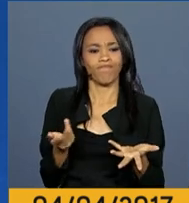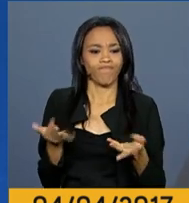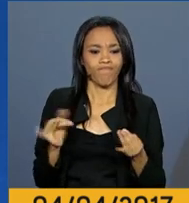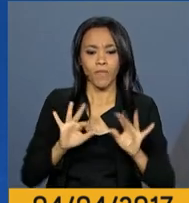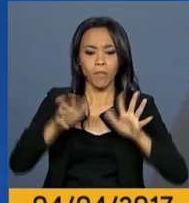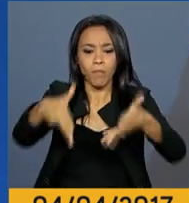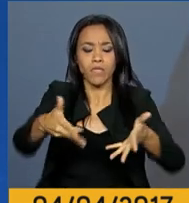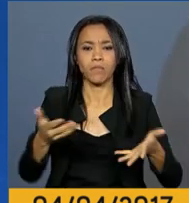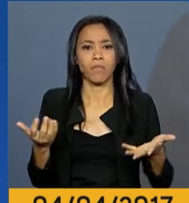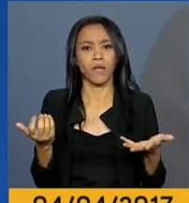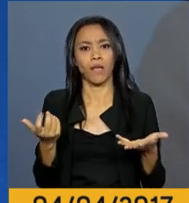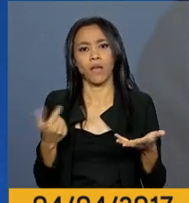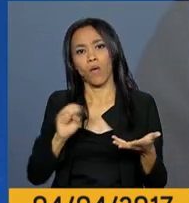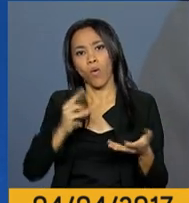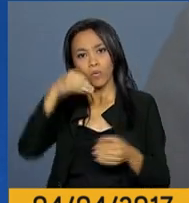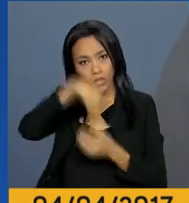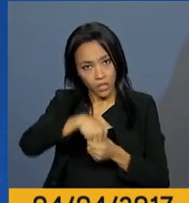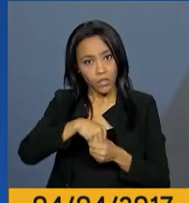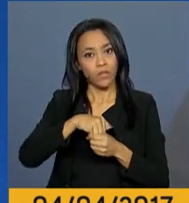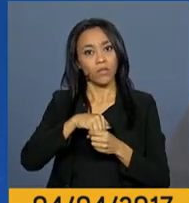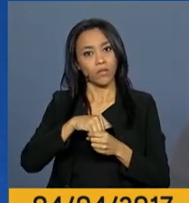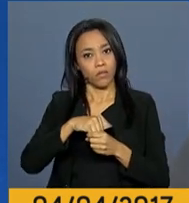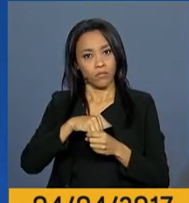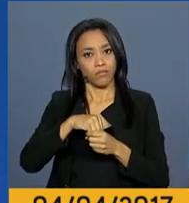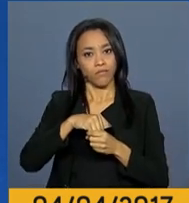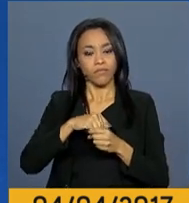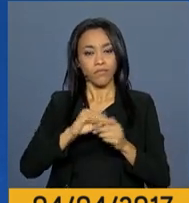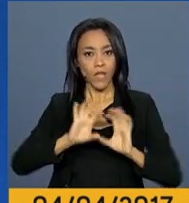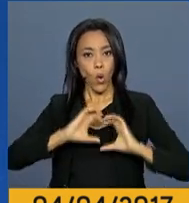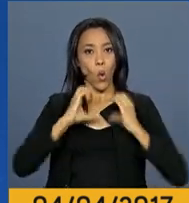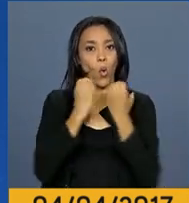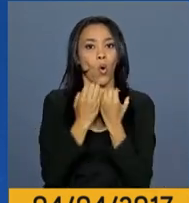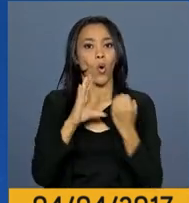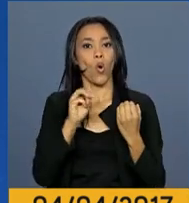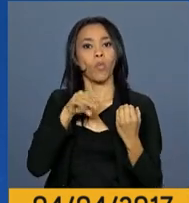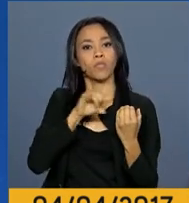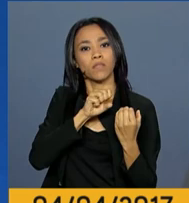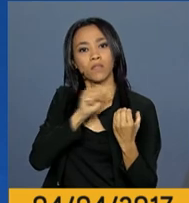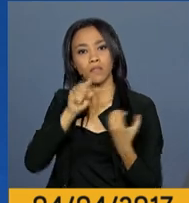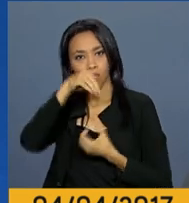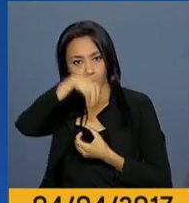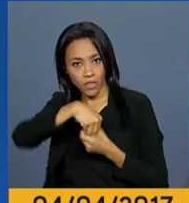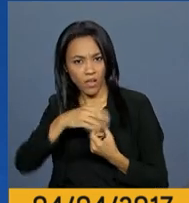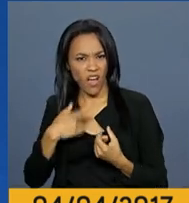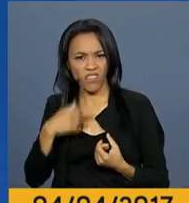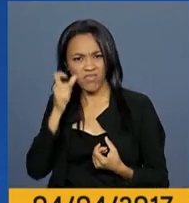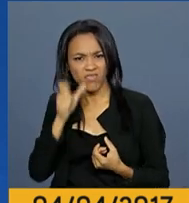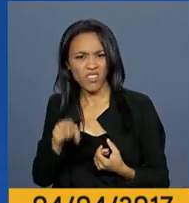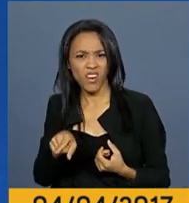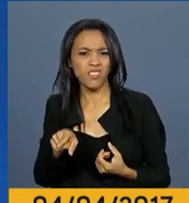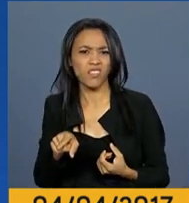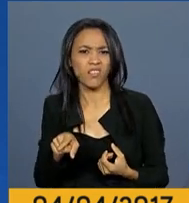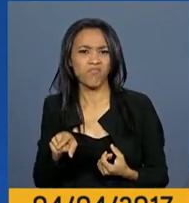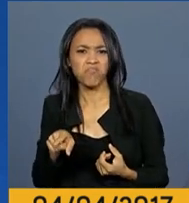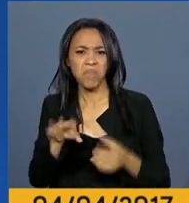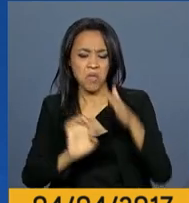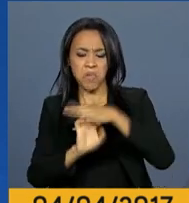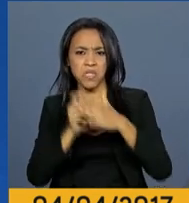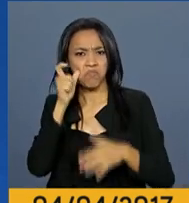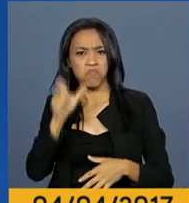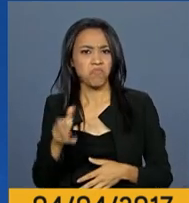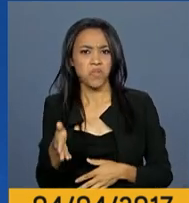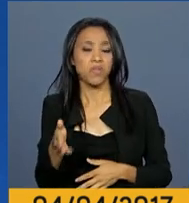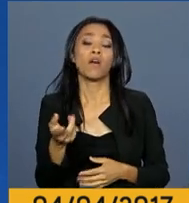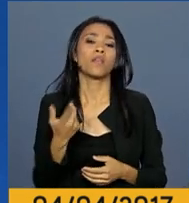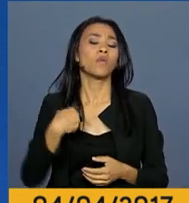da Petrobras ou da comissão especializada nessa matéria, posso dizer, olha, aqui não interessa entrar. Então, o que fizemos? Esta